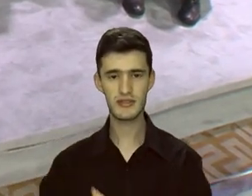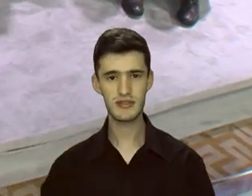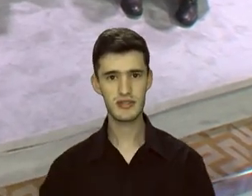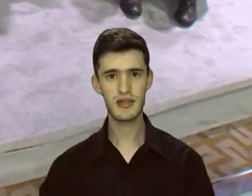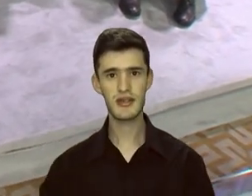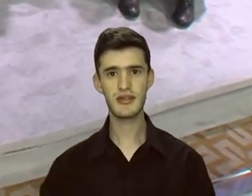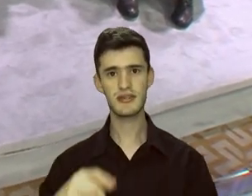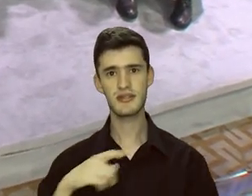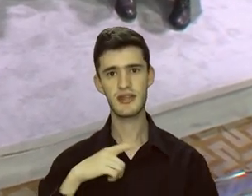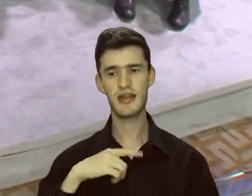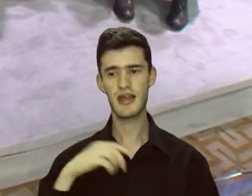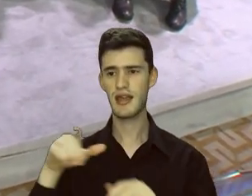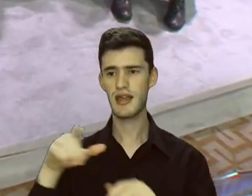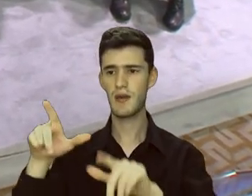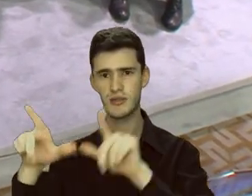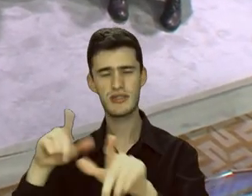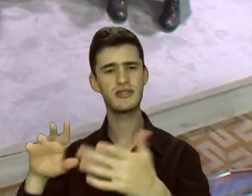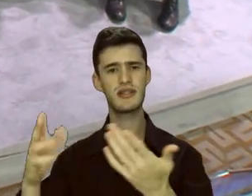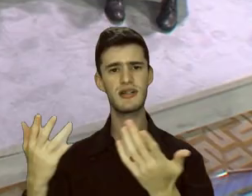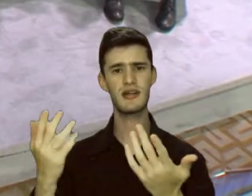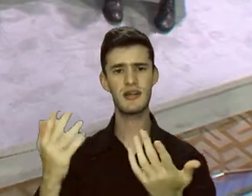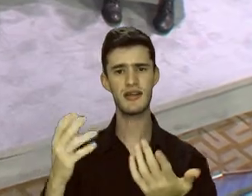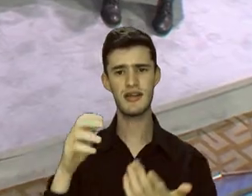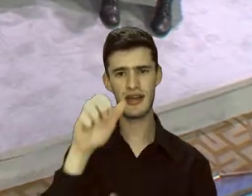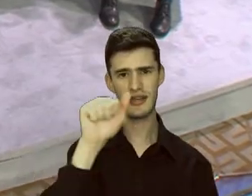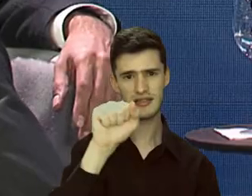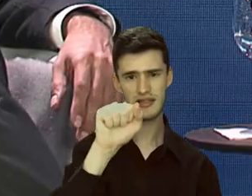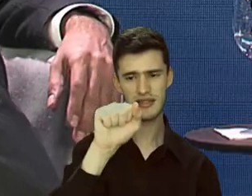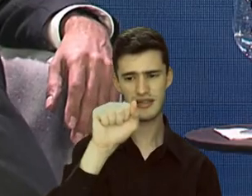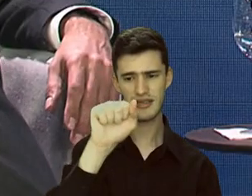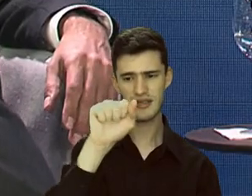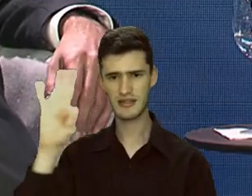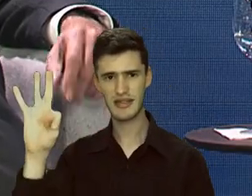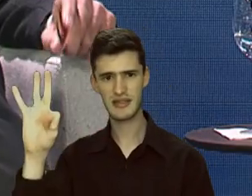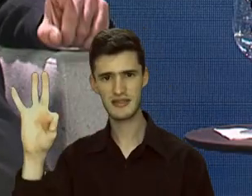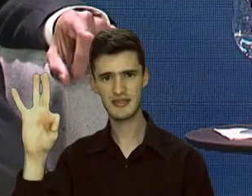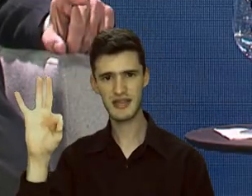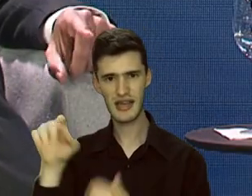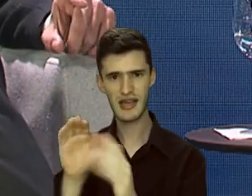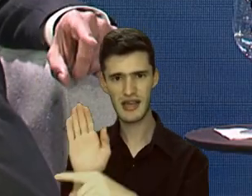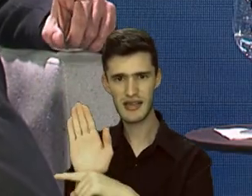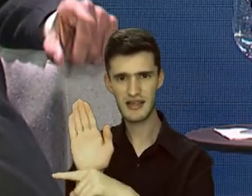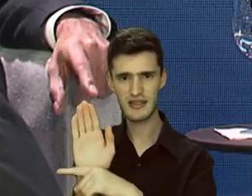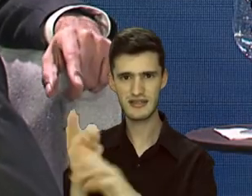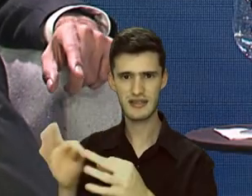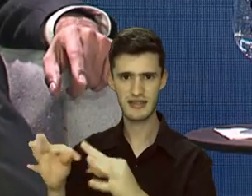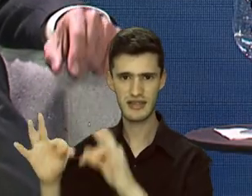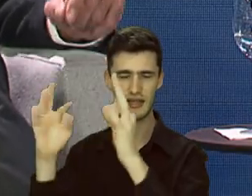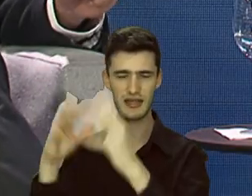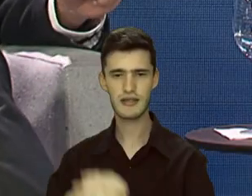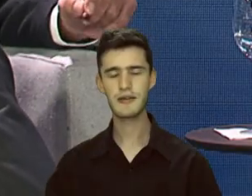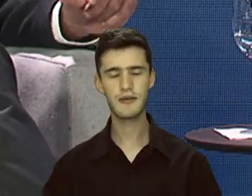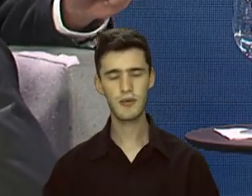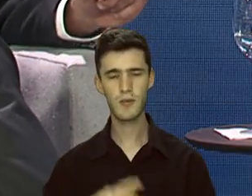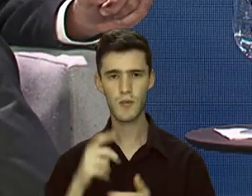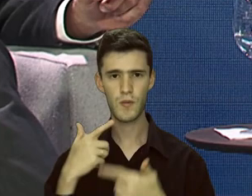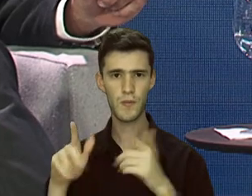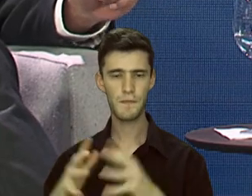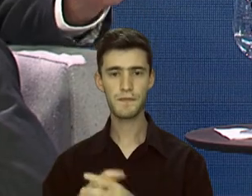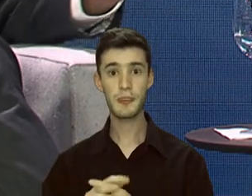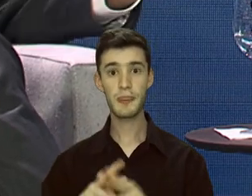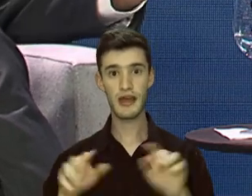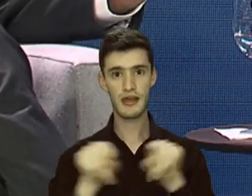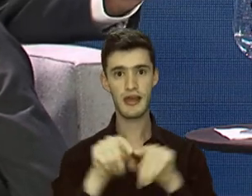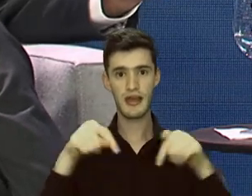para logística tem sido uma área que a gente tem investido muito e segundo o Brasil tá construindo hoje uma indústria de insumos